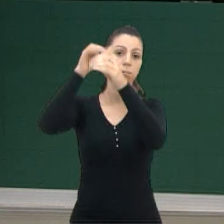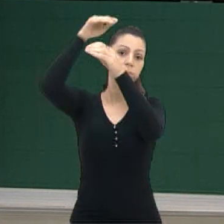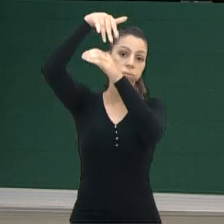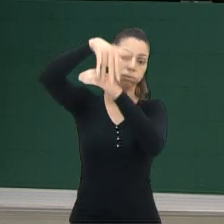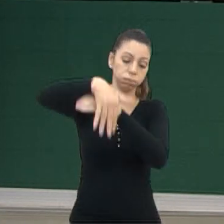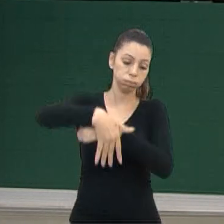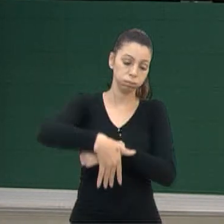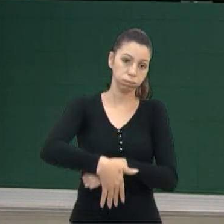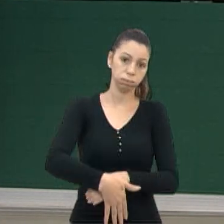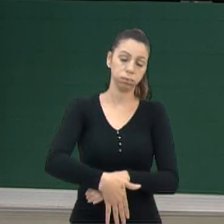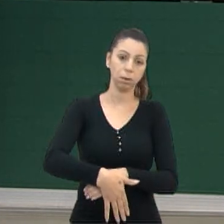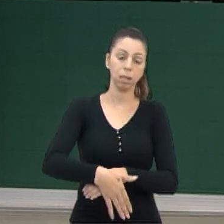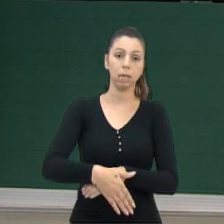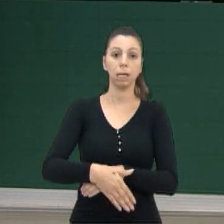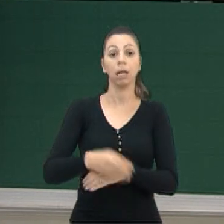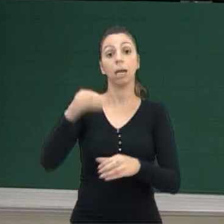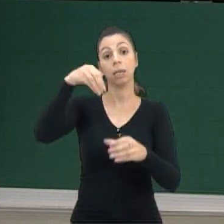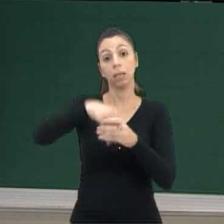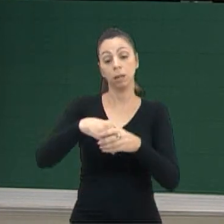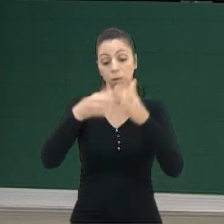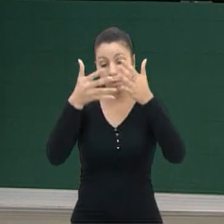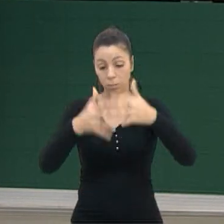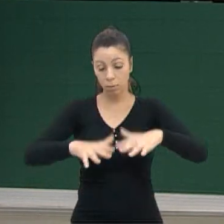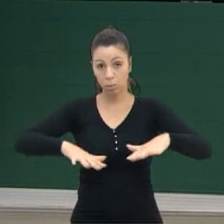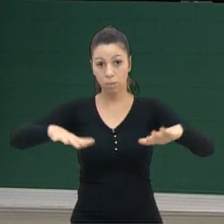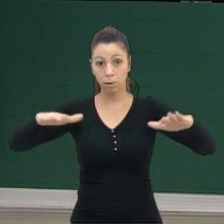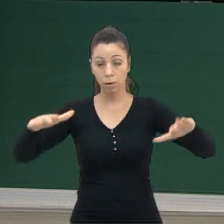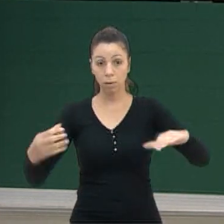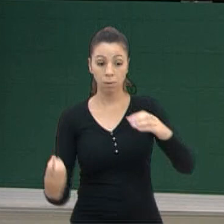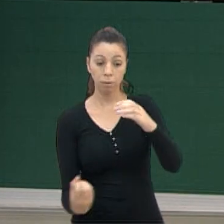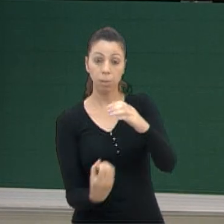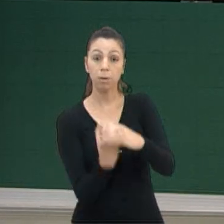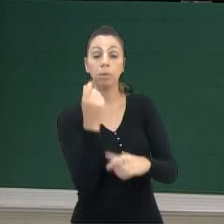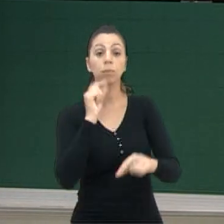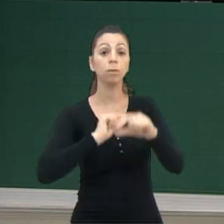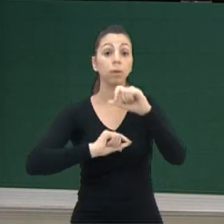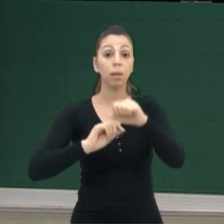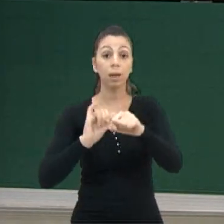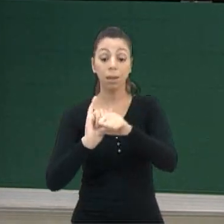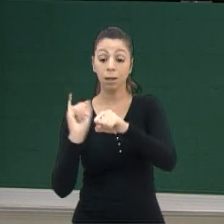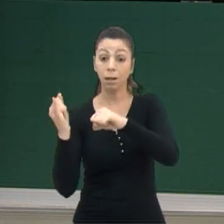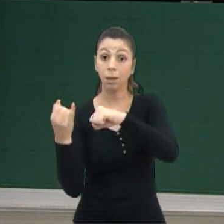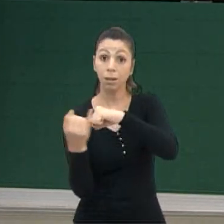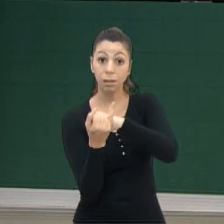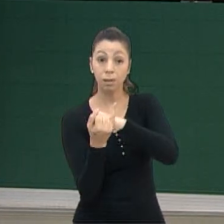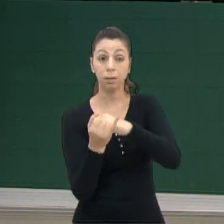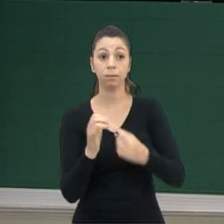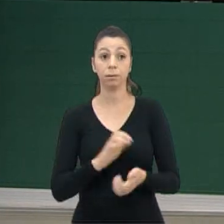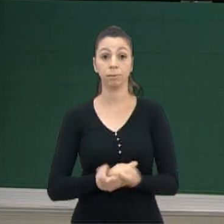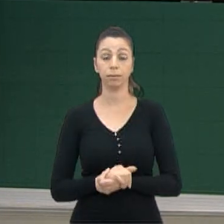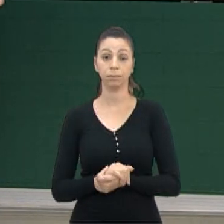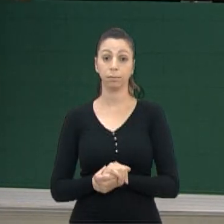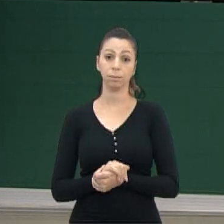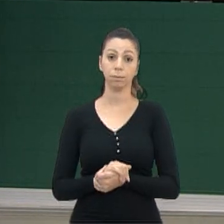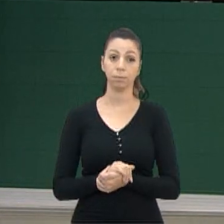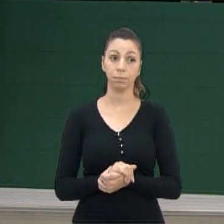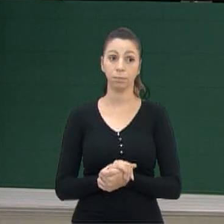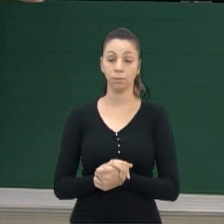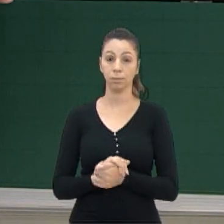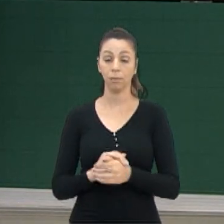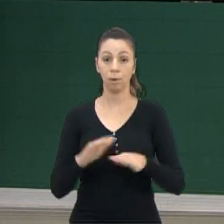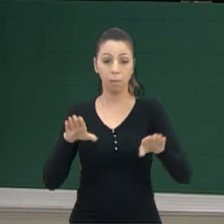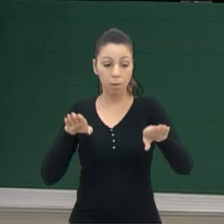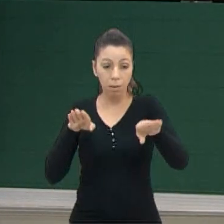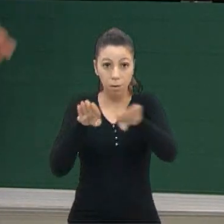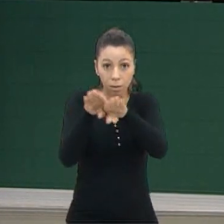dentro do oceano, e destes vulcões acaba se tendo a formação de ilhas. E aqui o movimento então, de